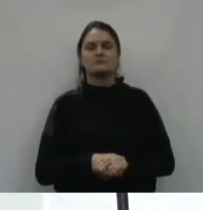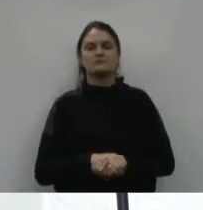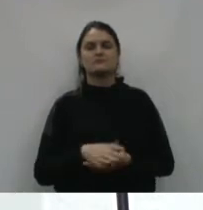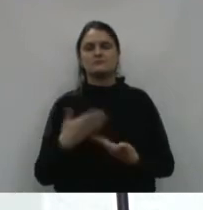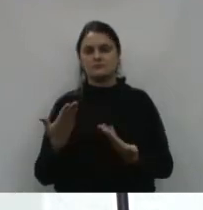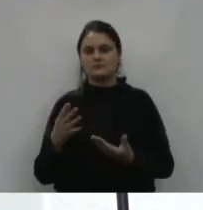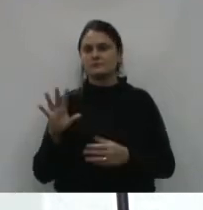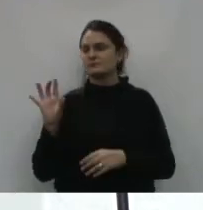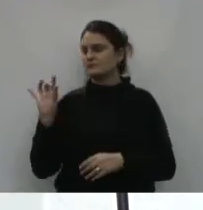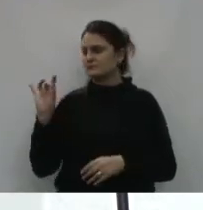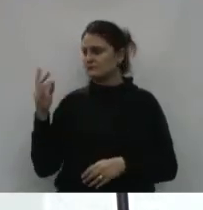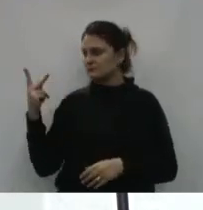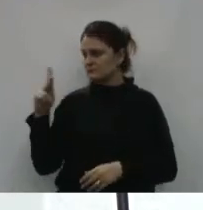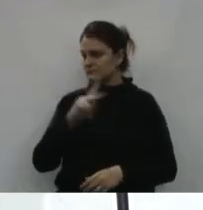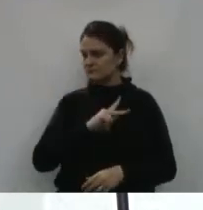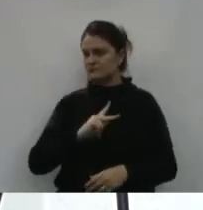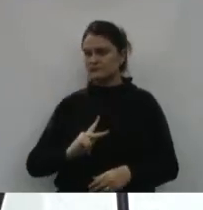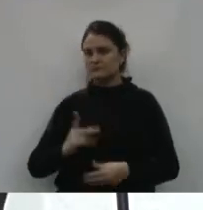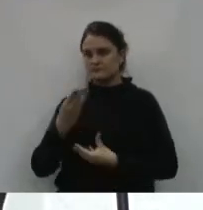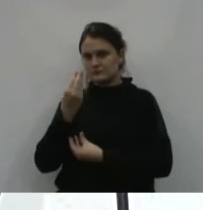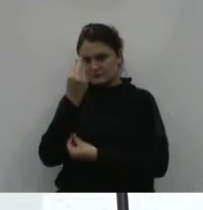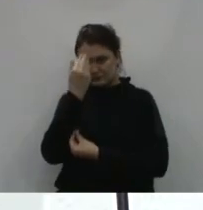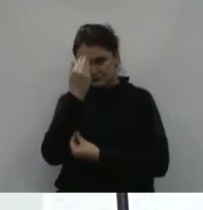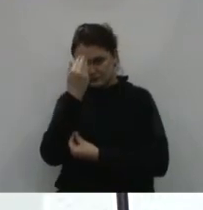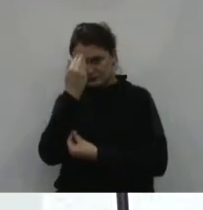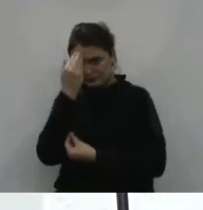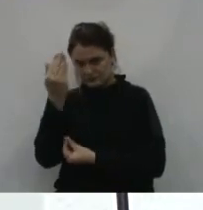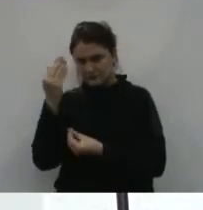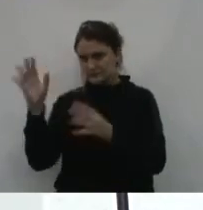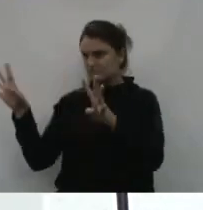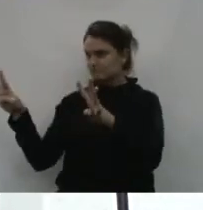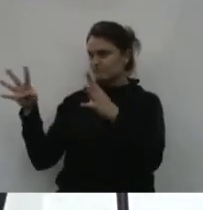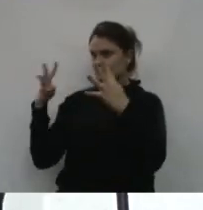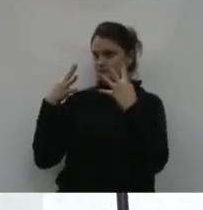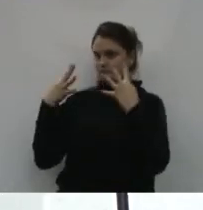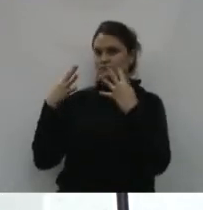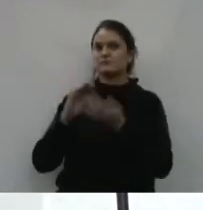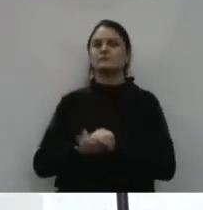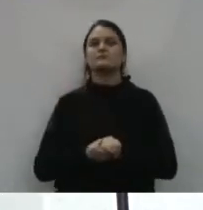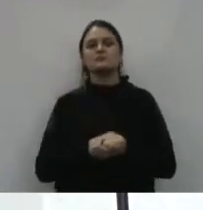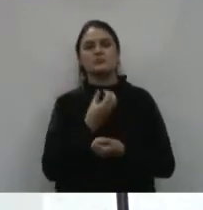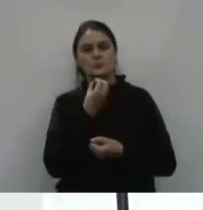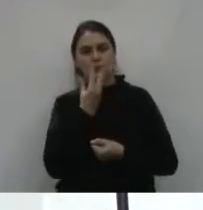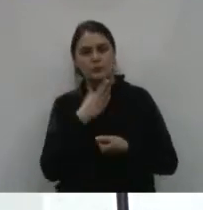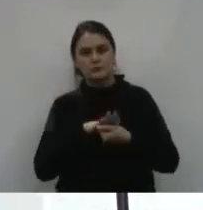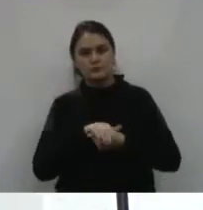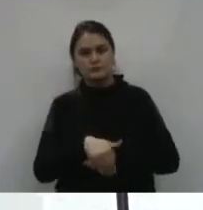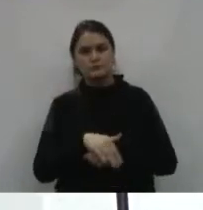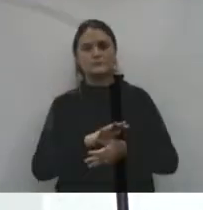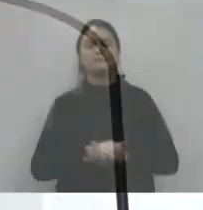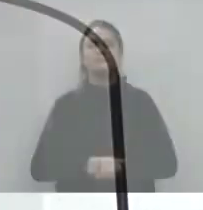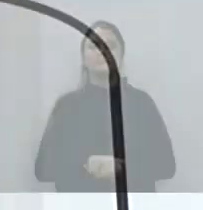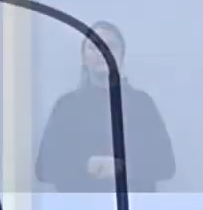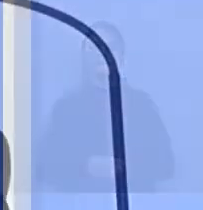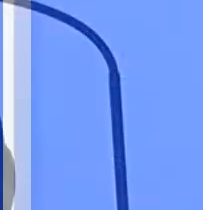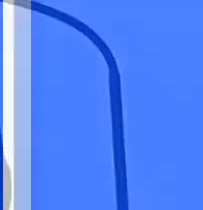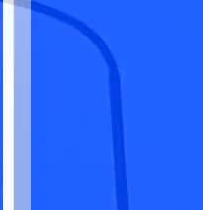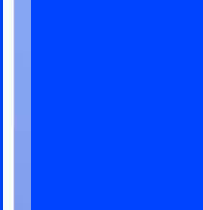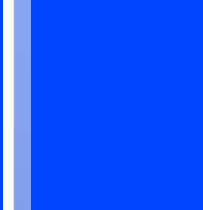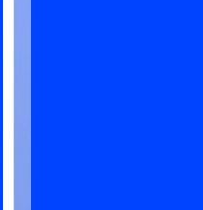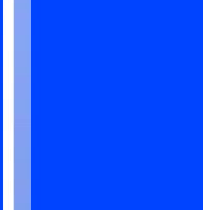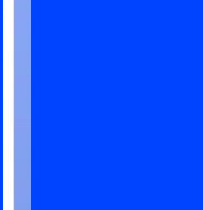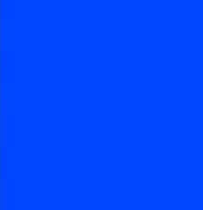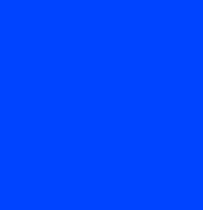então seria o senhor presidente muito obrigado pela atenção de todos e uma boa noite